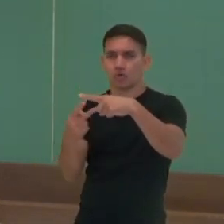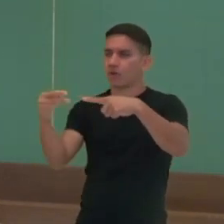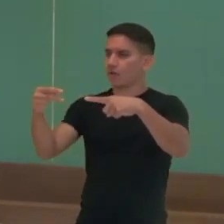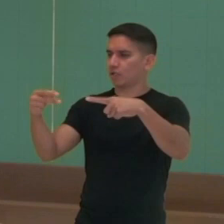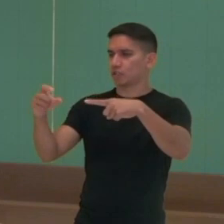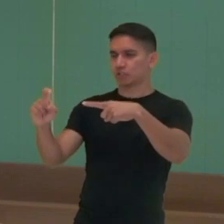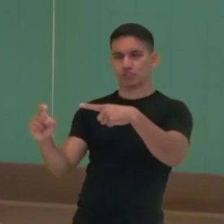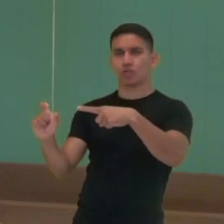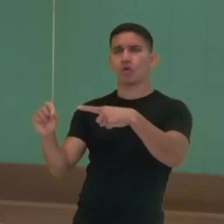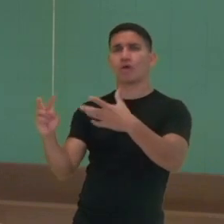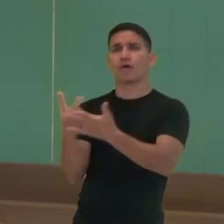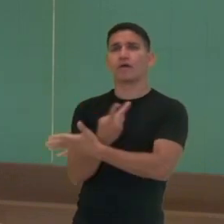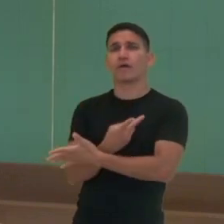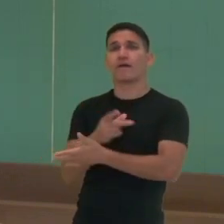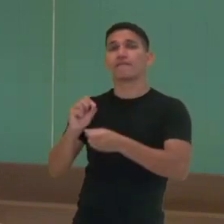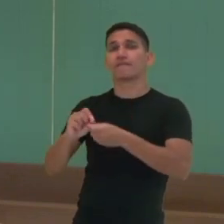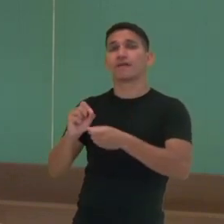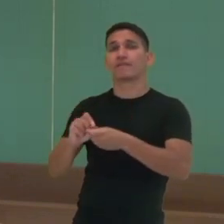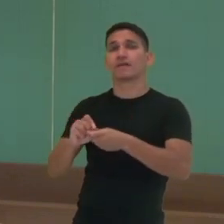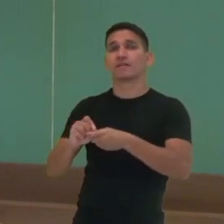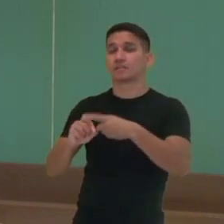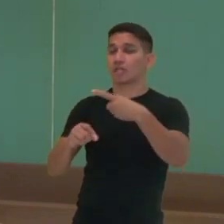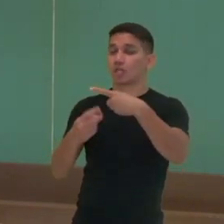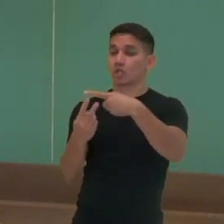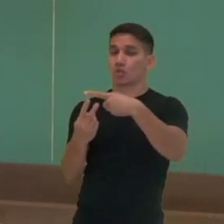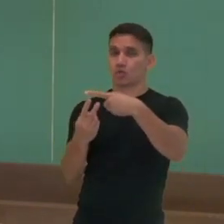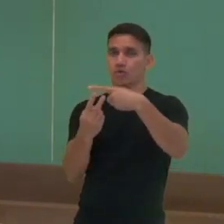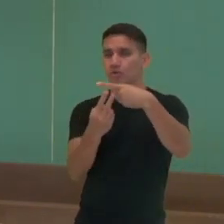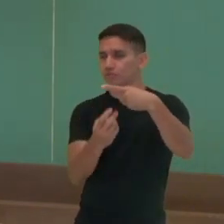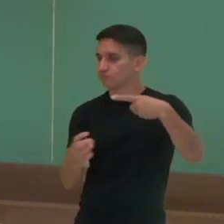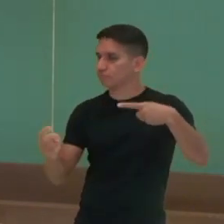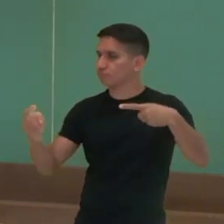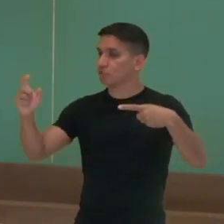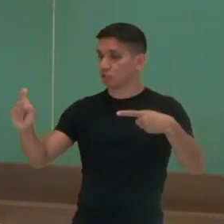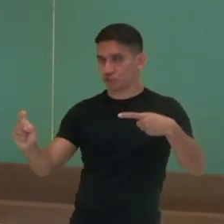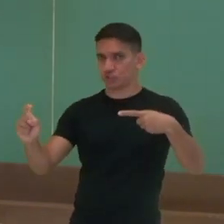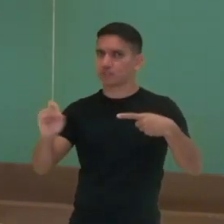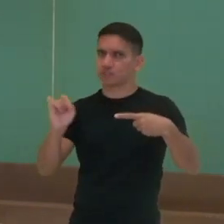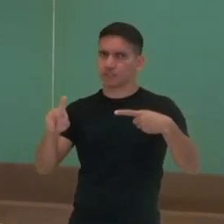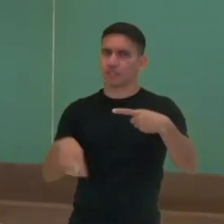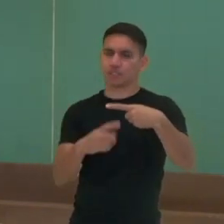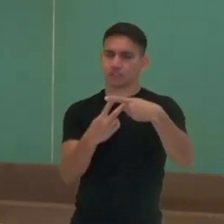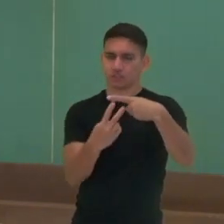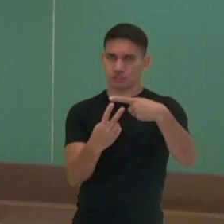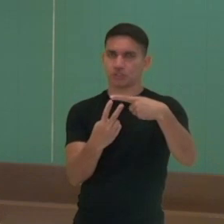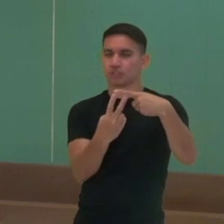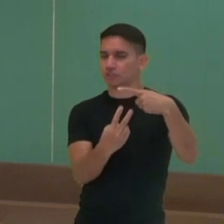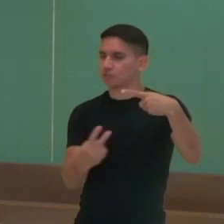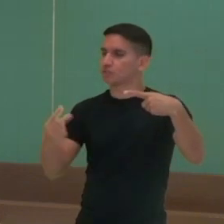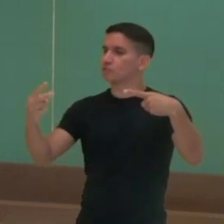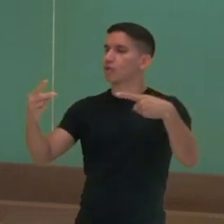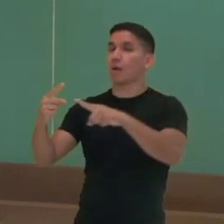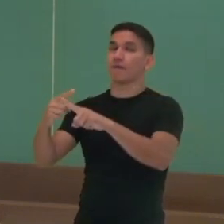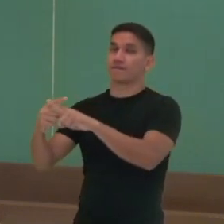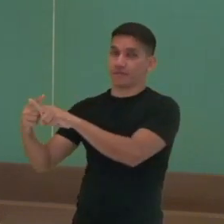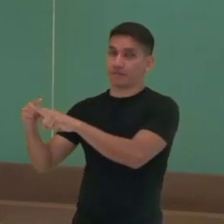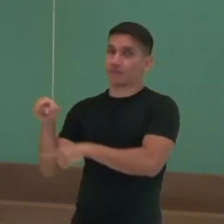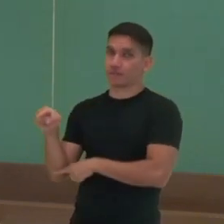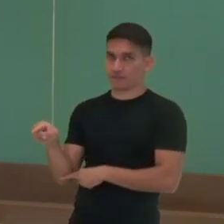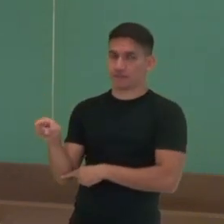eu vou isolar também, vou pegar esse 2 que estava dividindo. Se ele estava dividindo, ele passa para o outro lado da